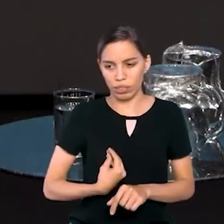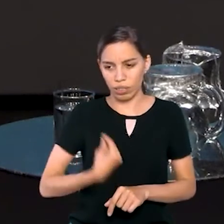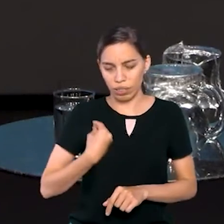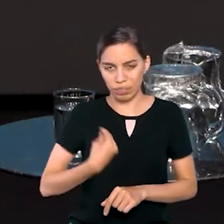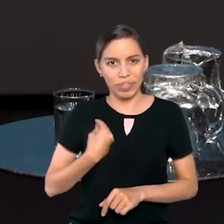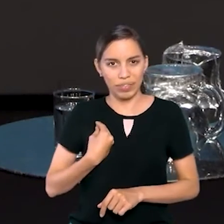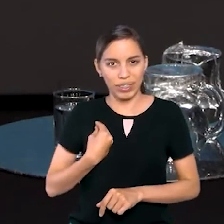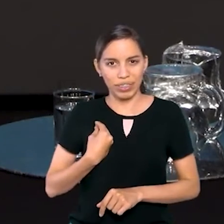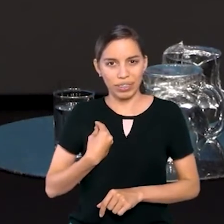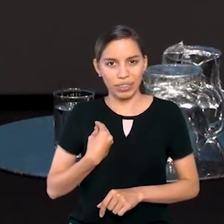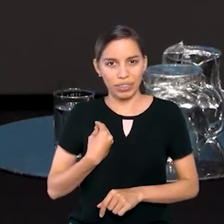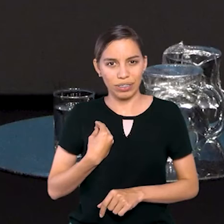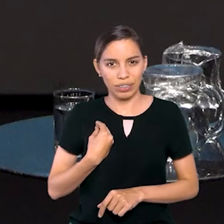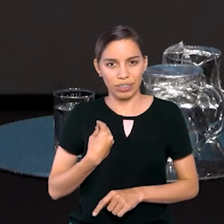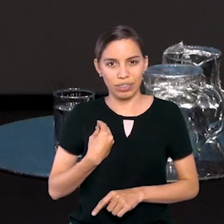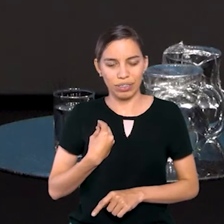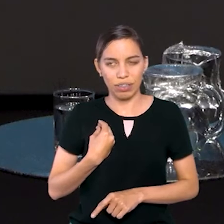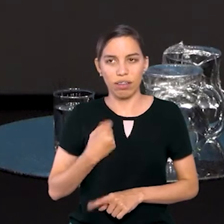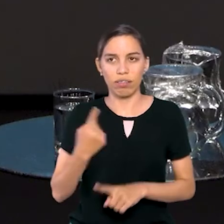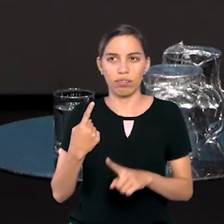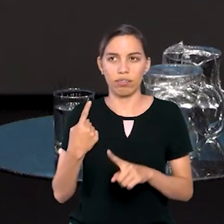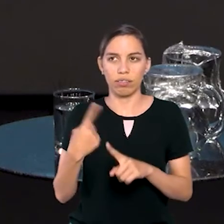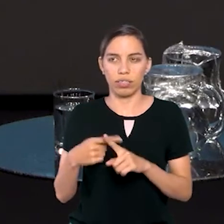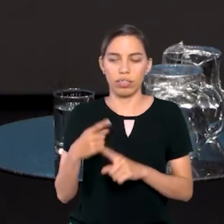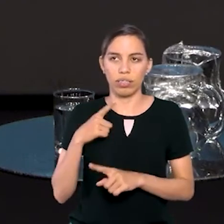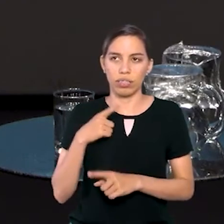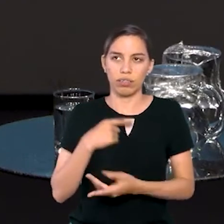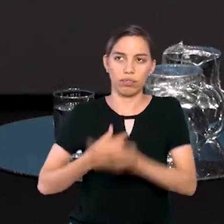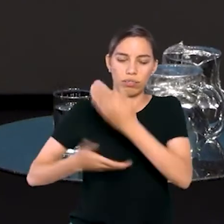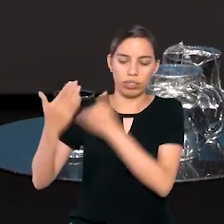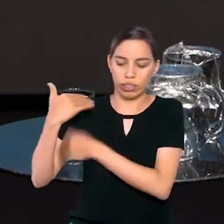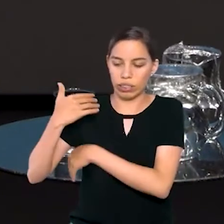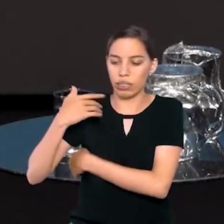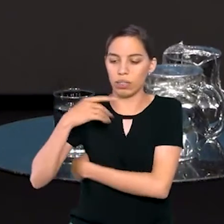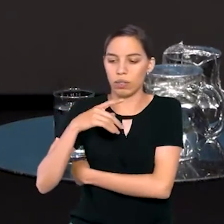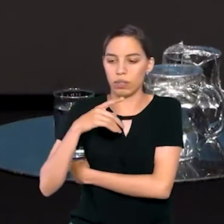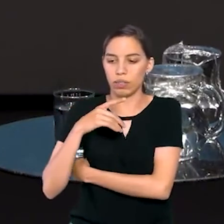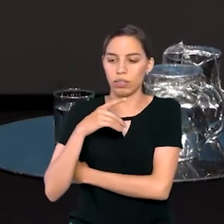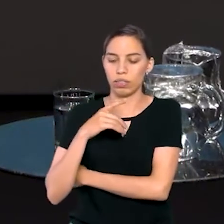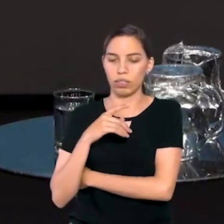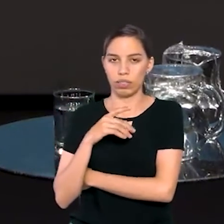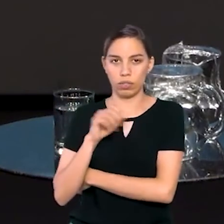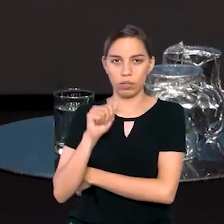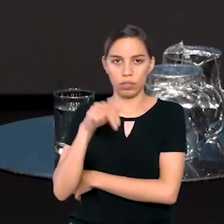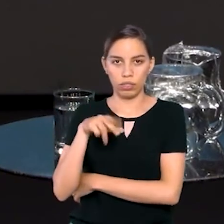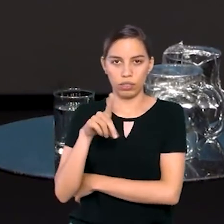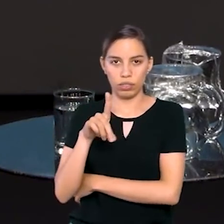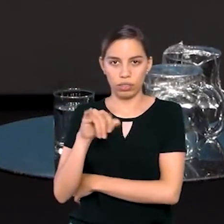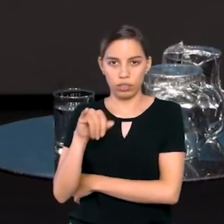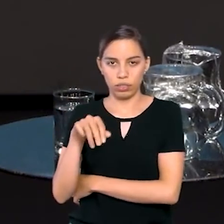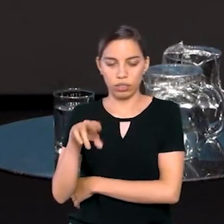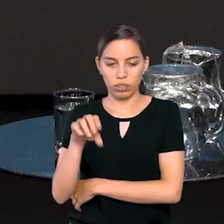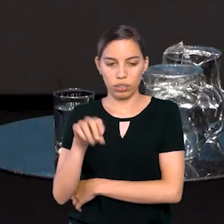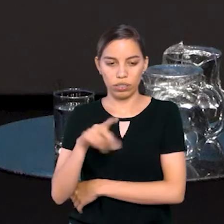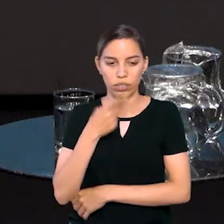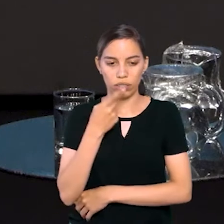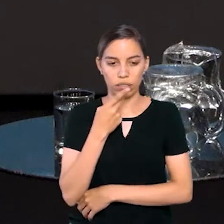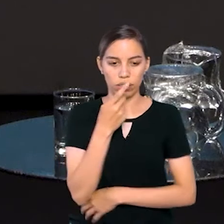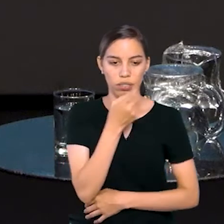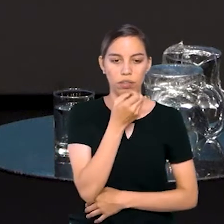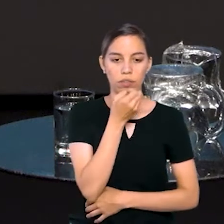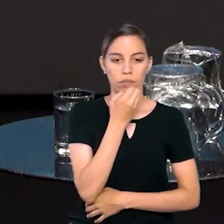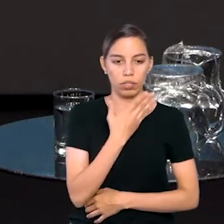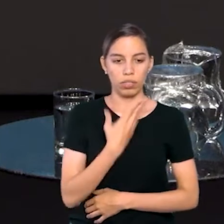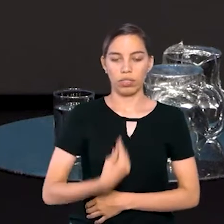andinos, bem viver, e alguns já traduziu mesmo direto para bem viver.